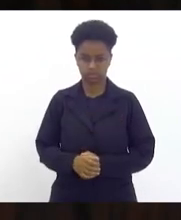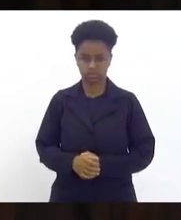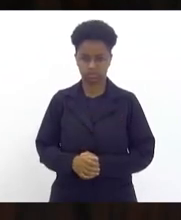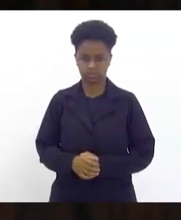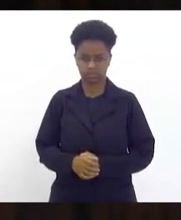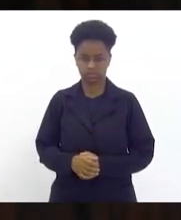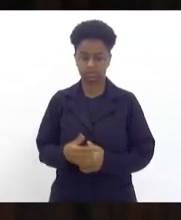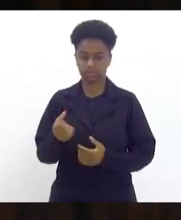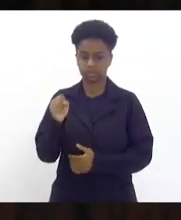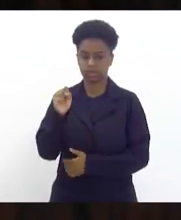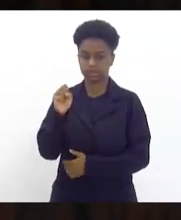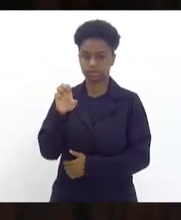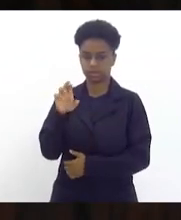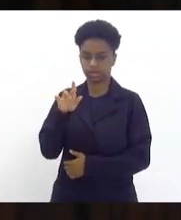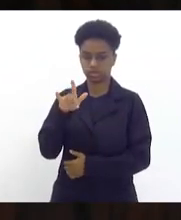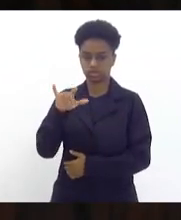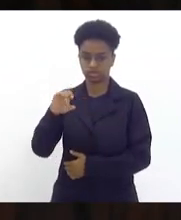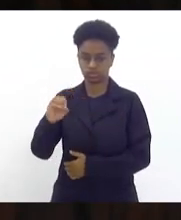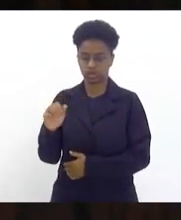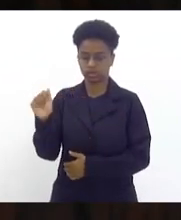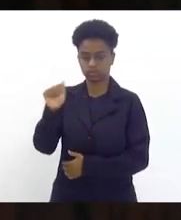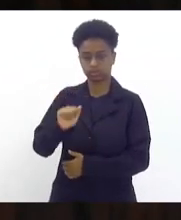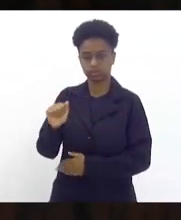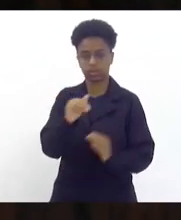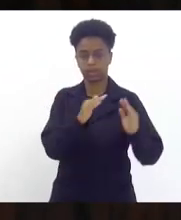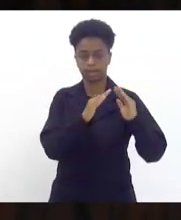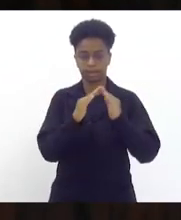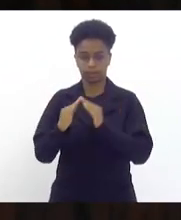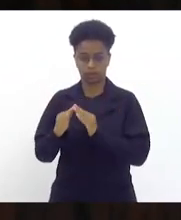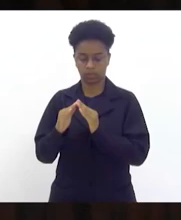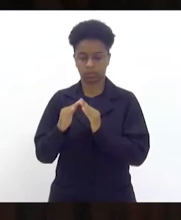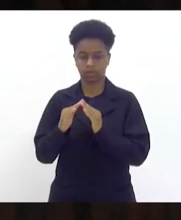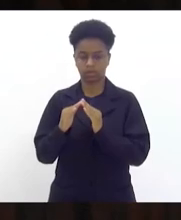senhor Sérgio de Souza da associação dos moradores